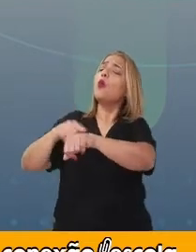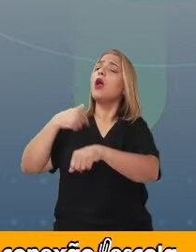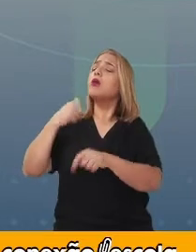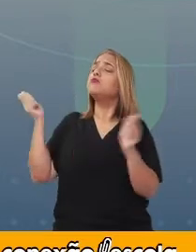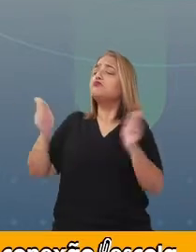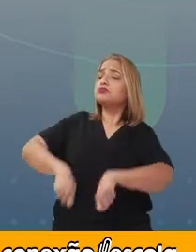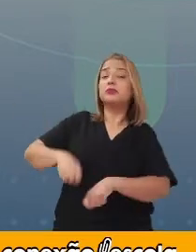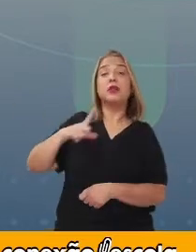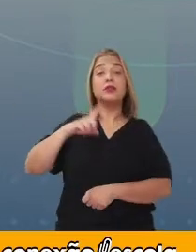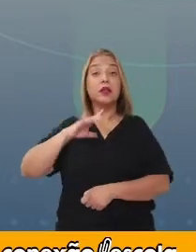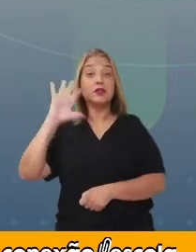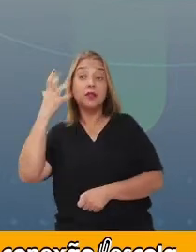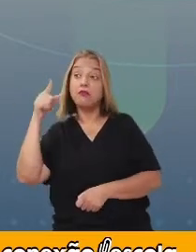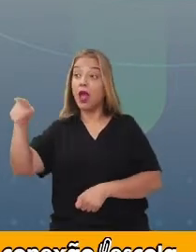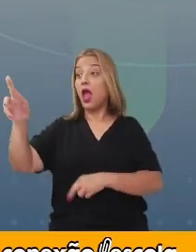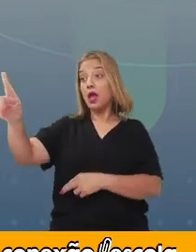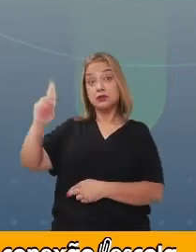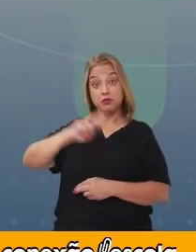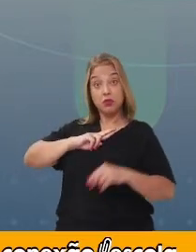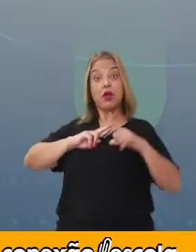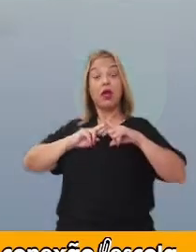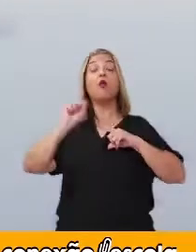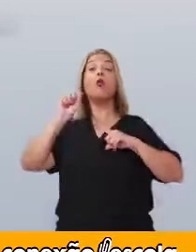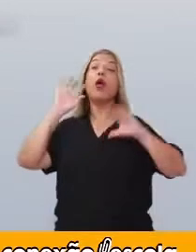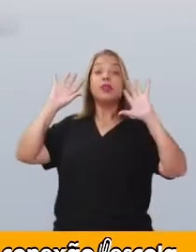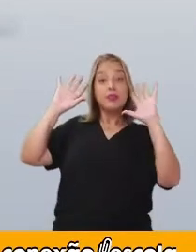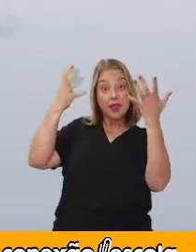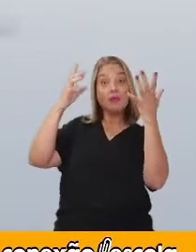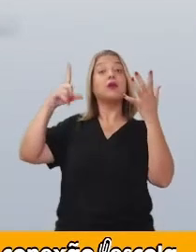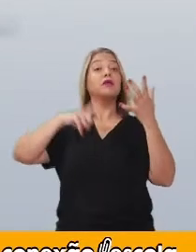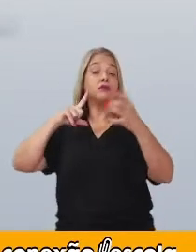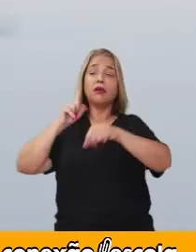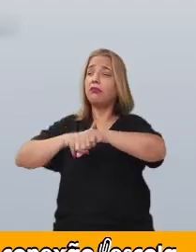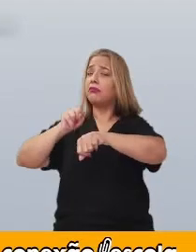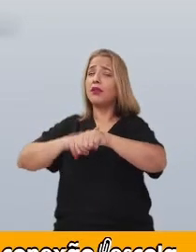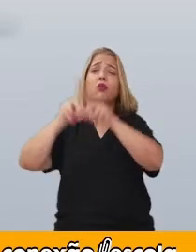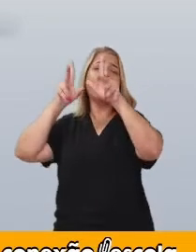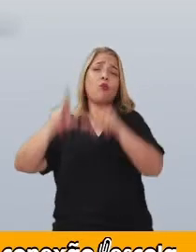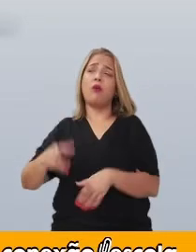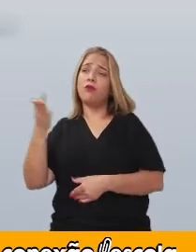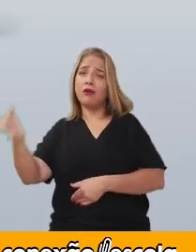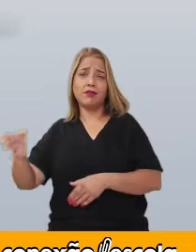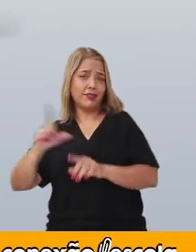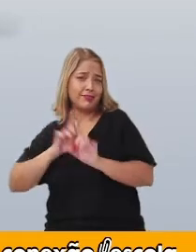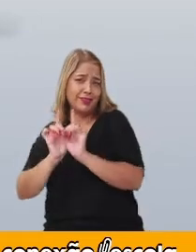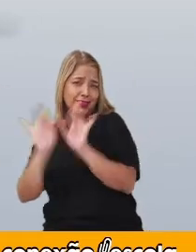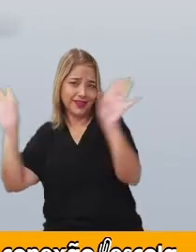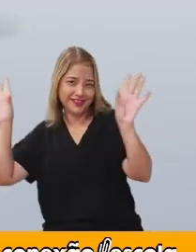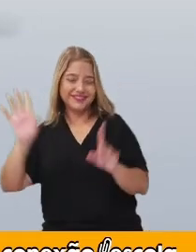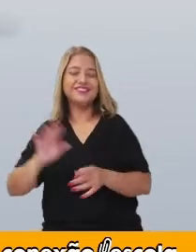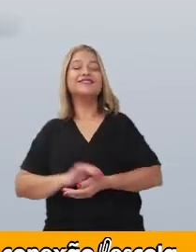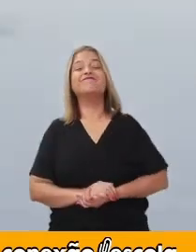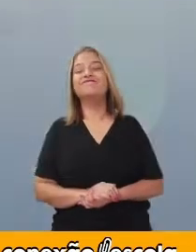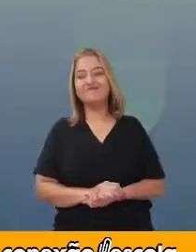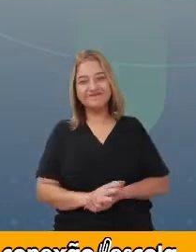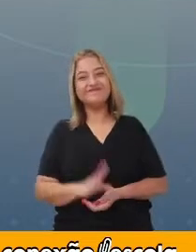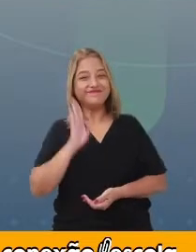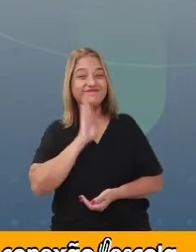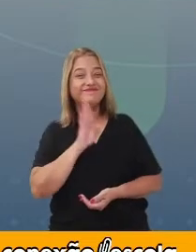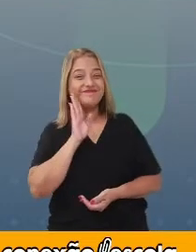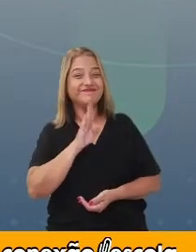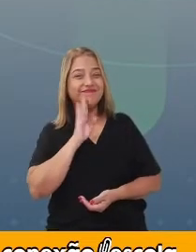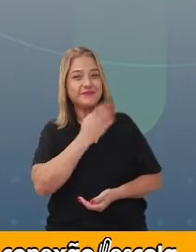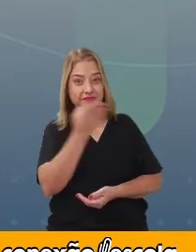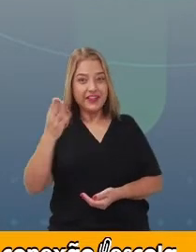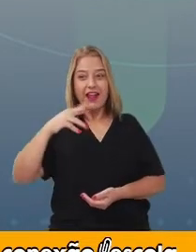o tempo respondeu ao tempo que o tempo tem tanto tempo quanto tempo o tempo tem. Legal, né?